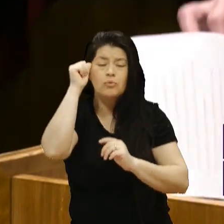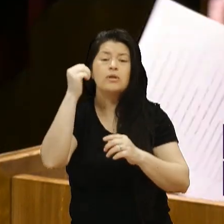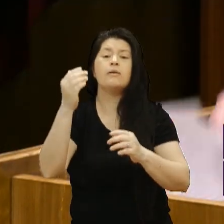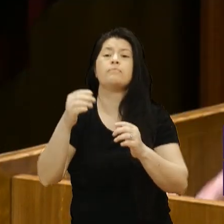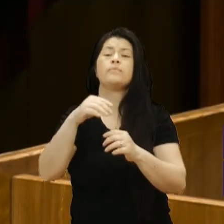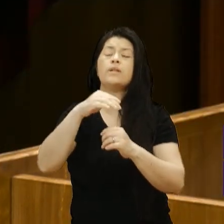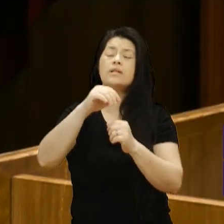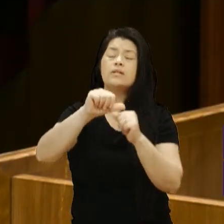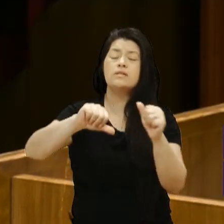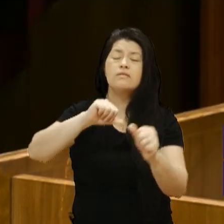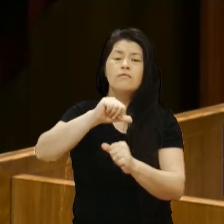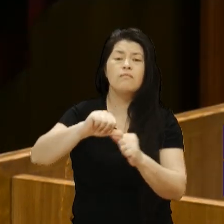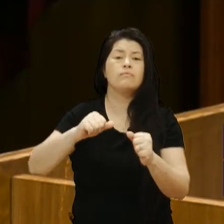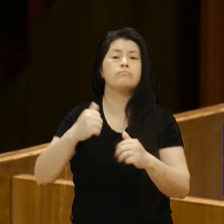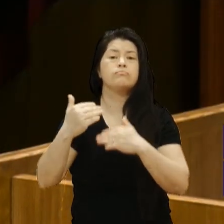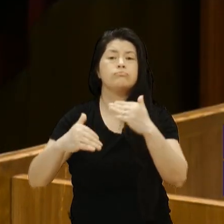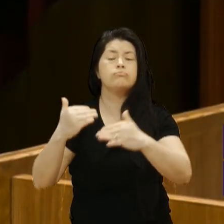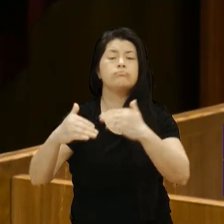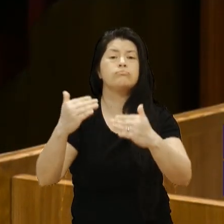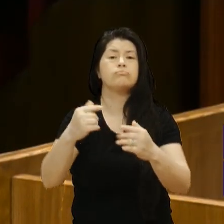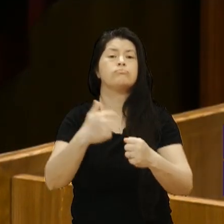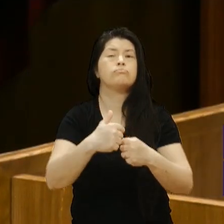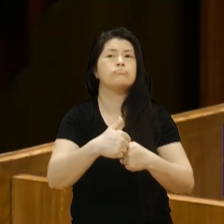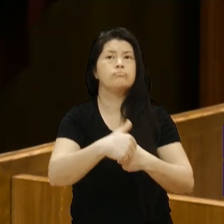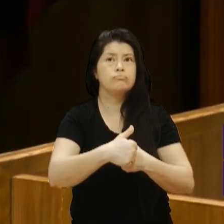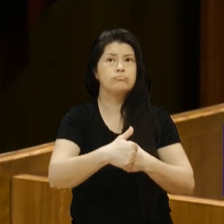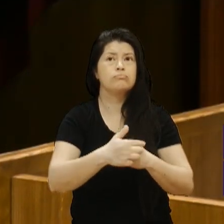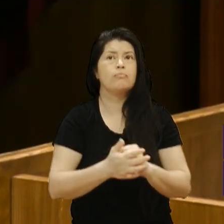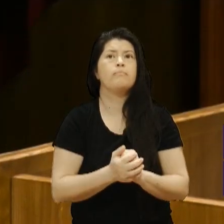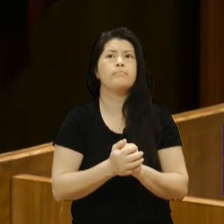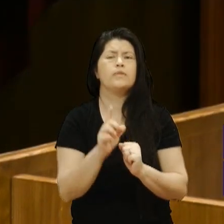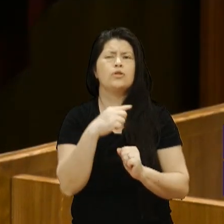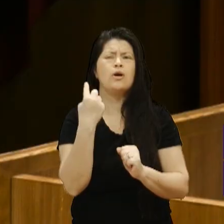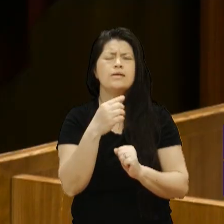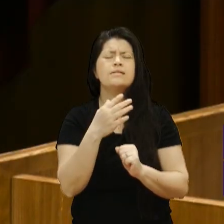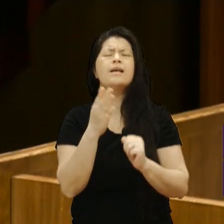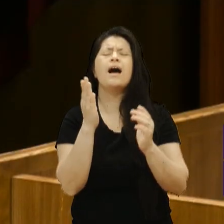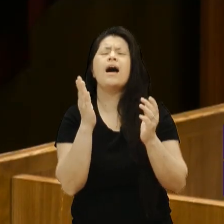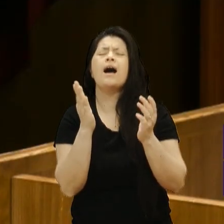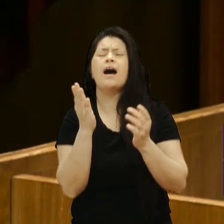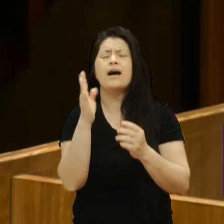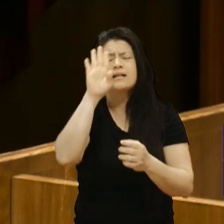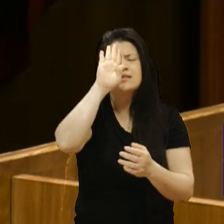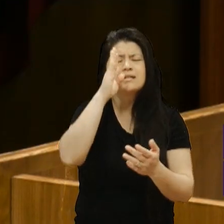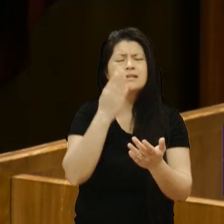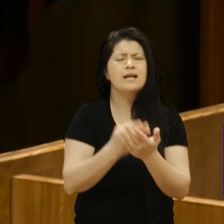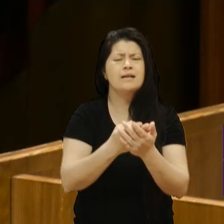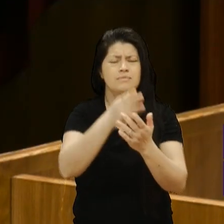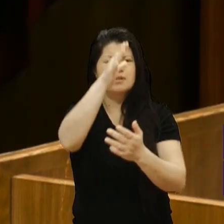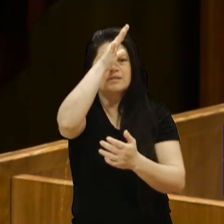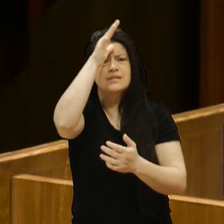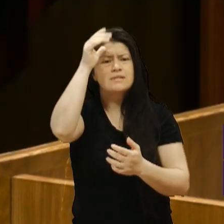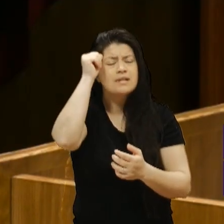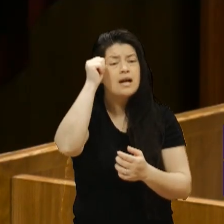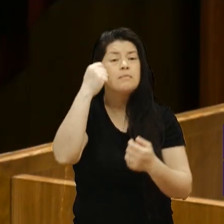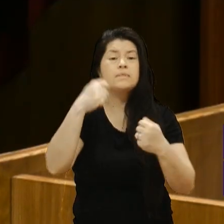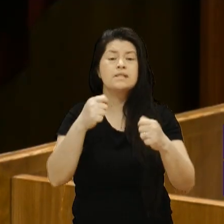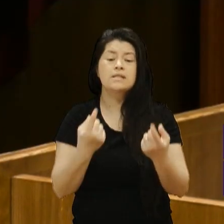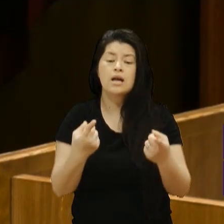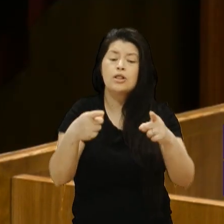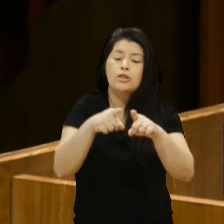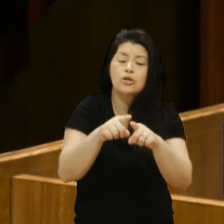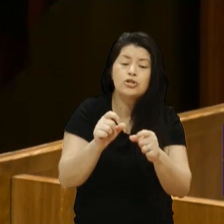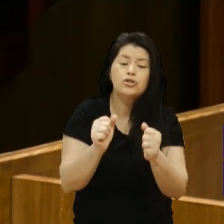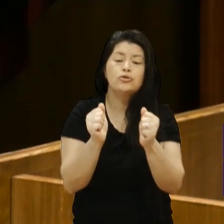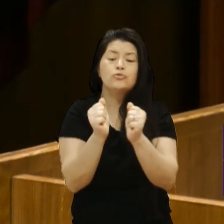cidade. Por isso, acreditamos que o poder público deve ser sempre um parceiro de quem produz e de quem empreende. Deve